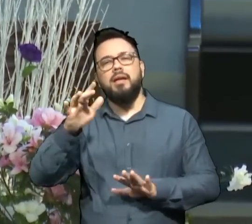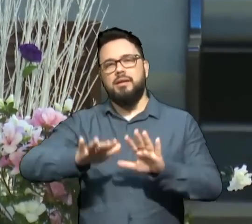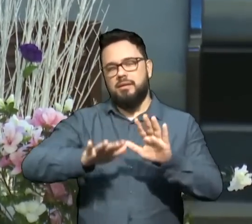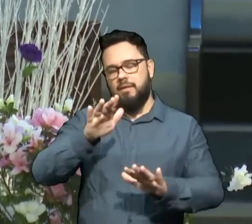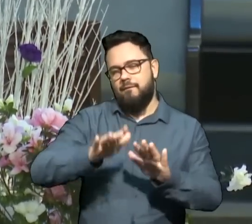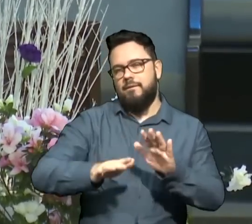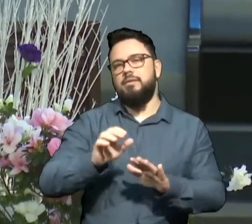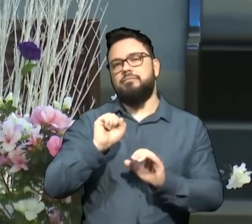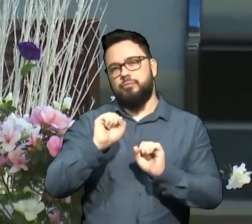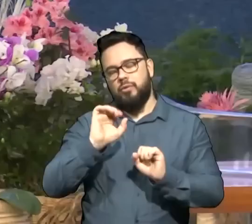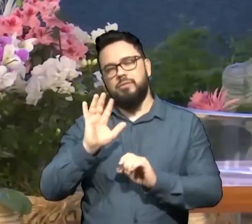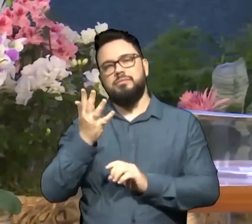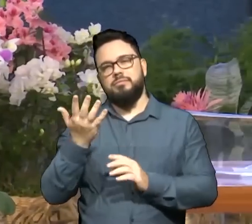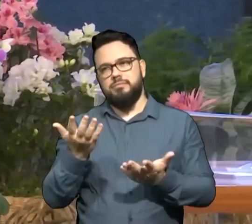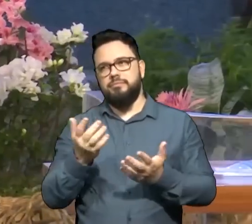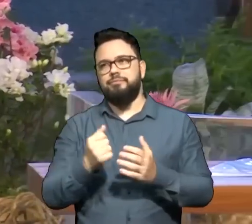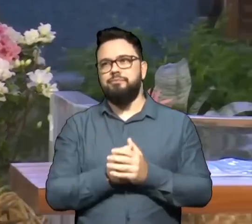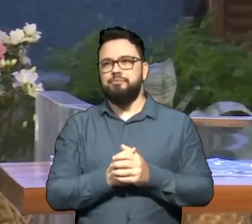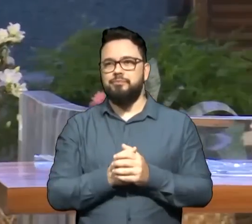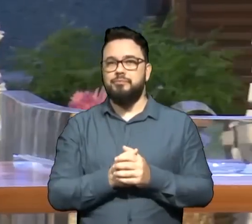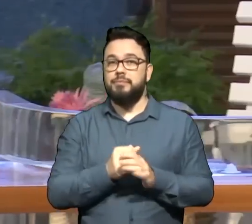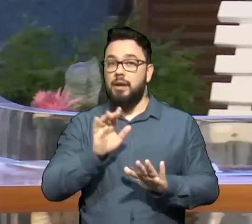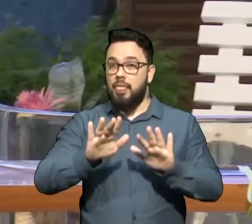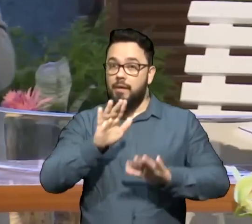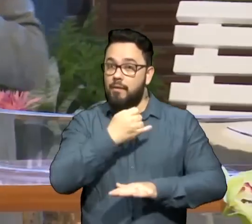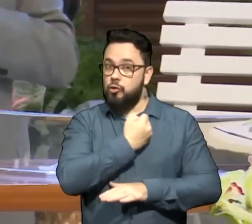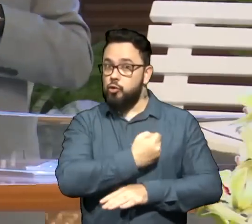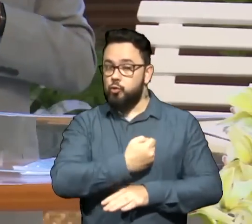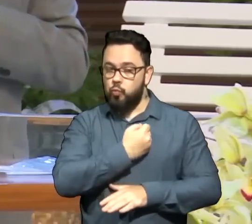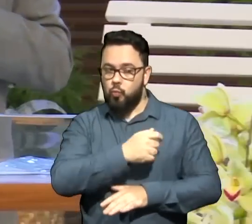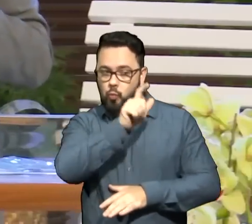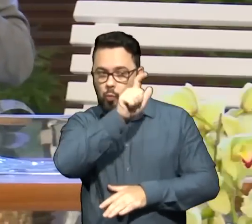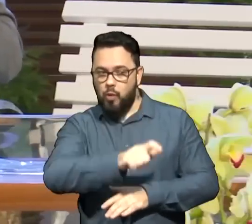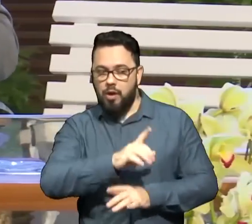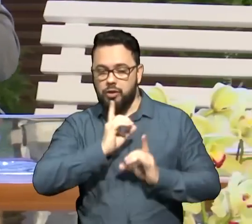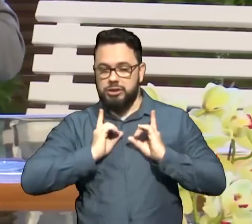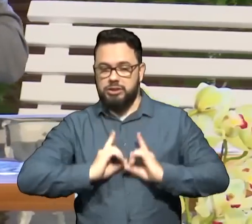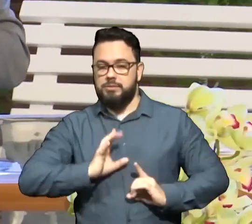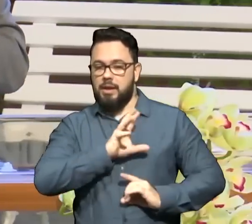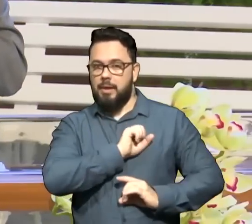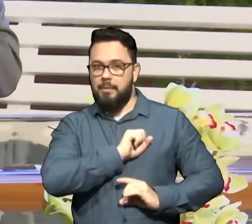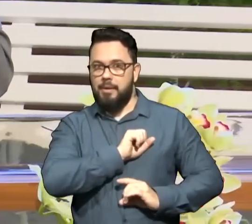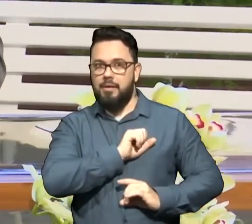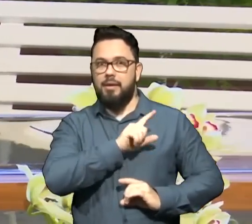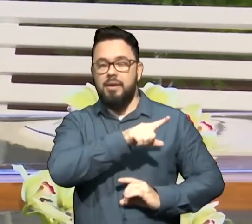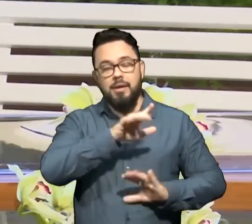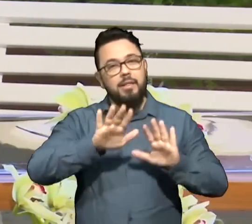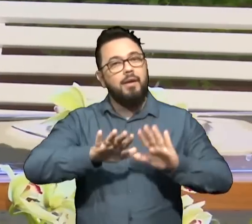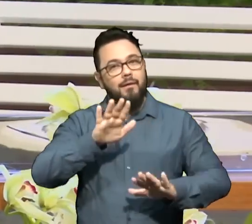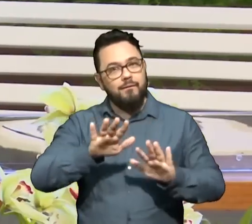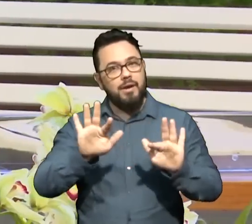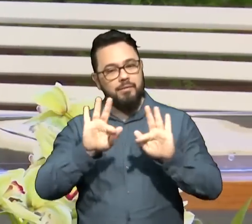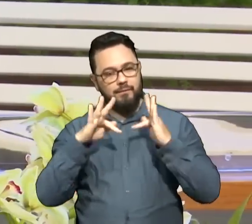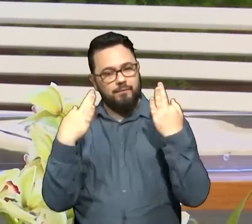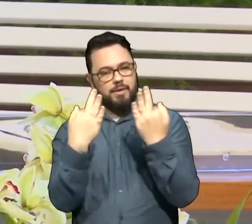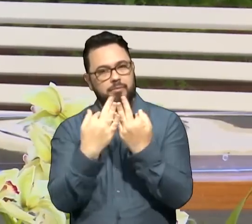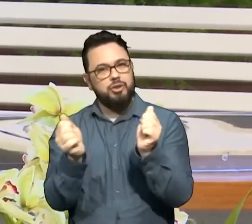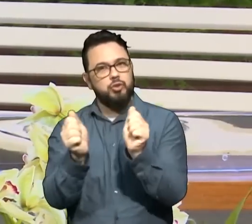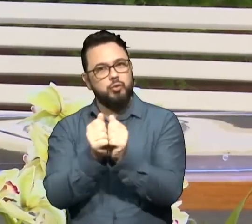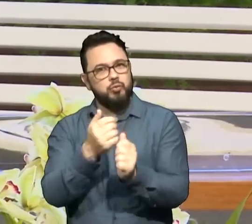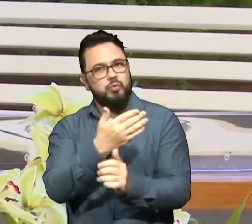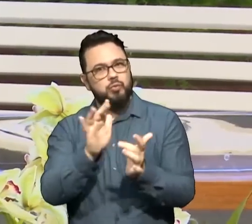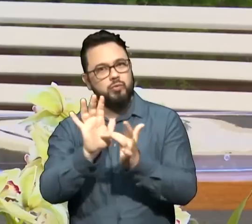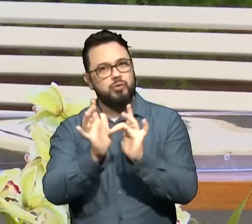Alguma delas você sabia que provavelmente João o discípulo Amado era parente de Jesus não Rodrigo